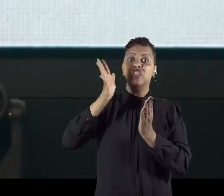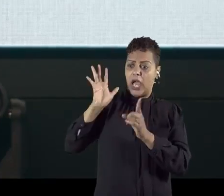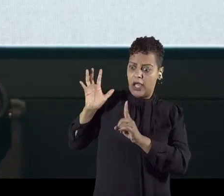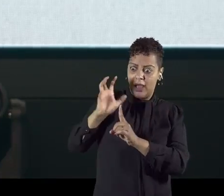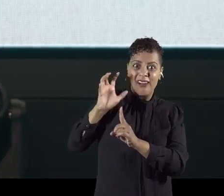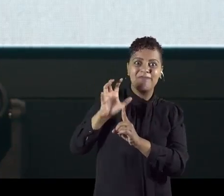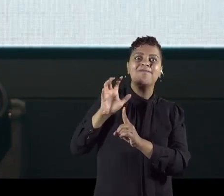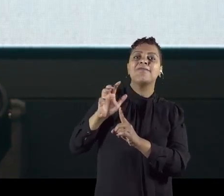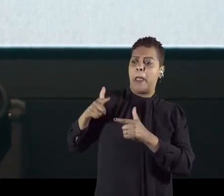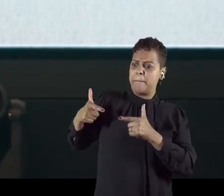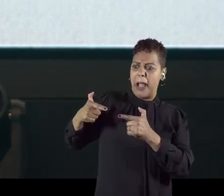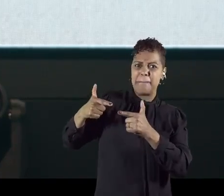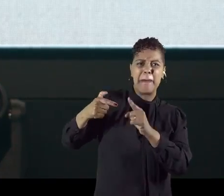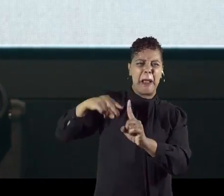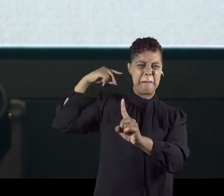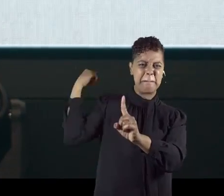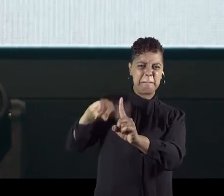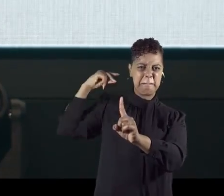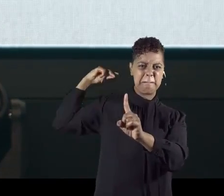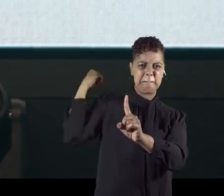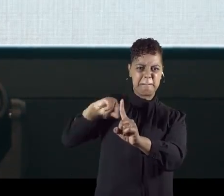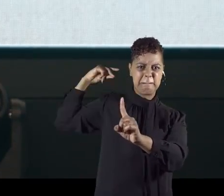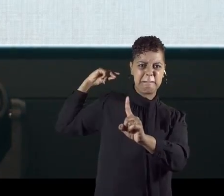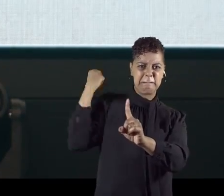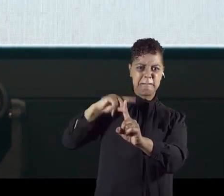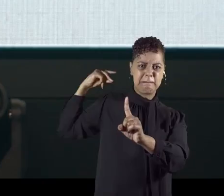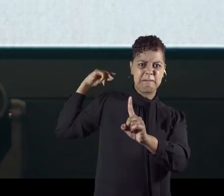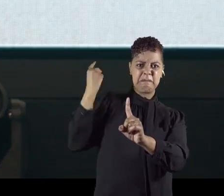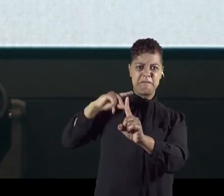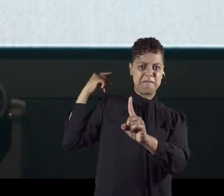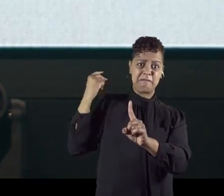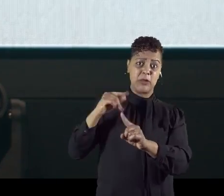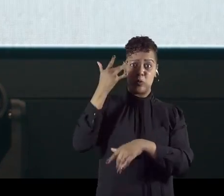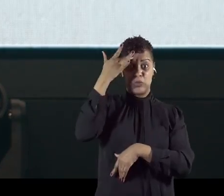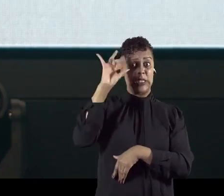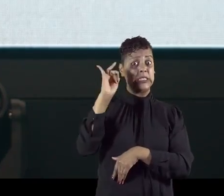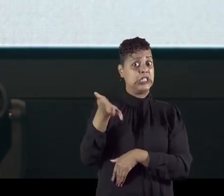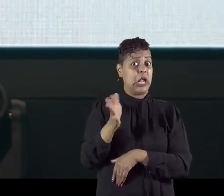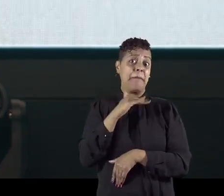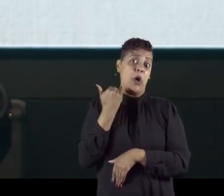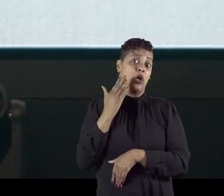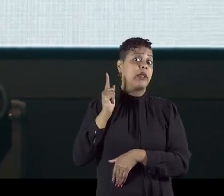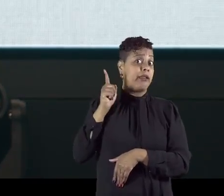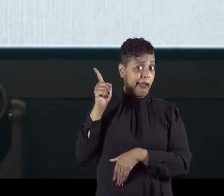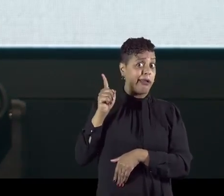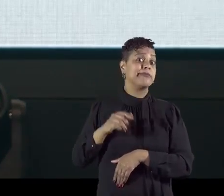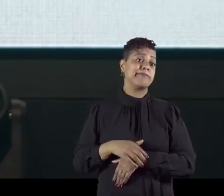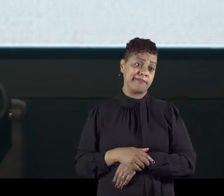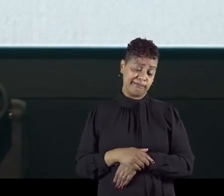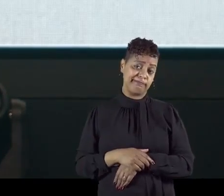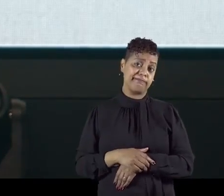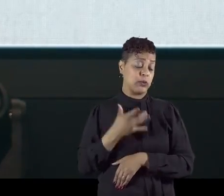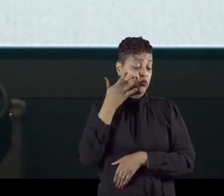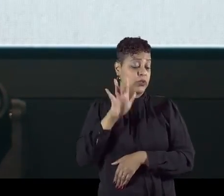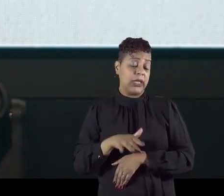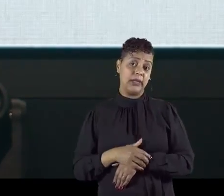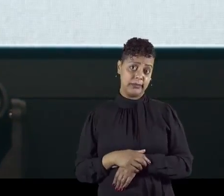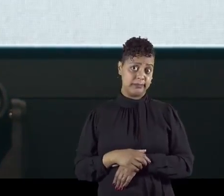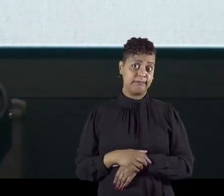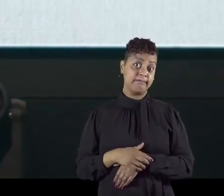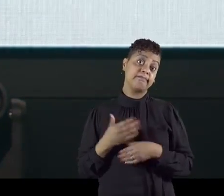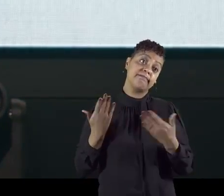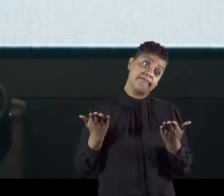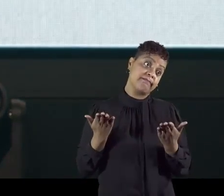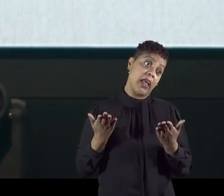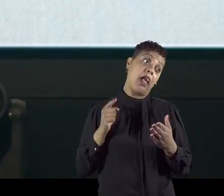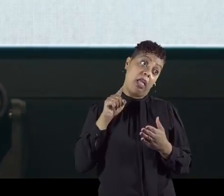como cristãos estão sendo espancadas sabe-se lá se já não estão sendo mortas e isso